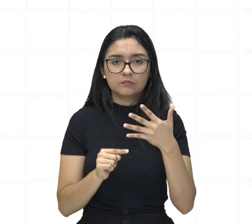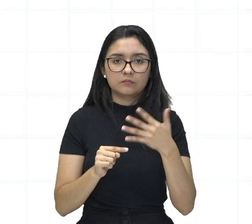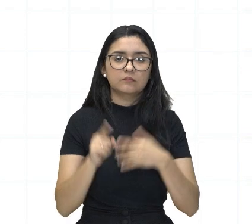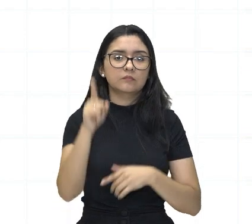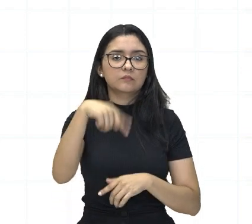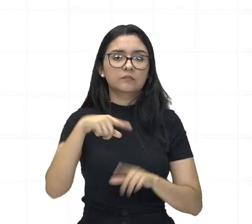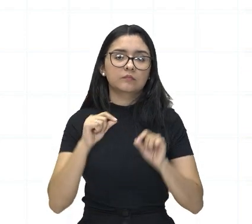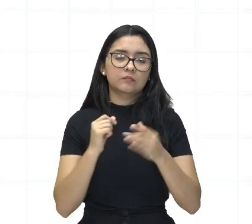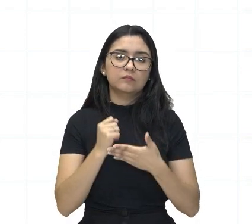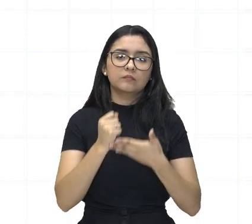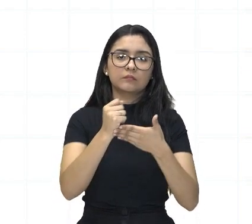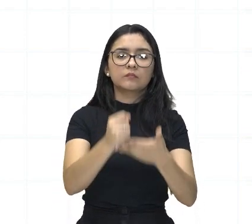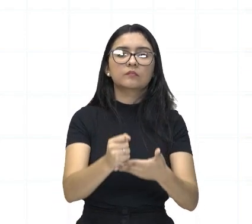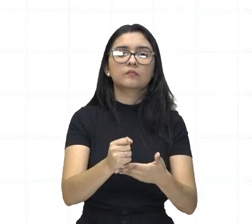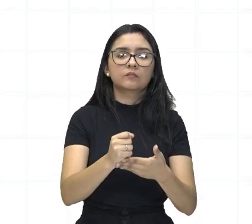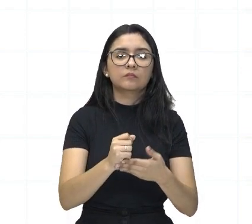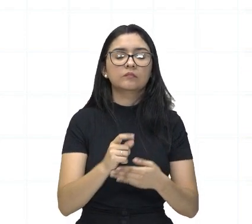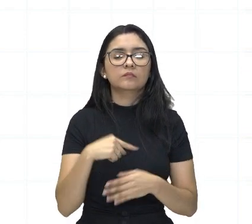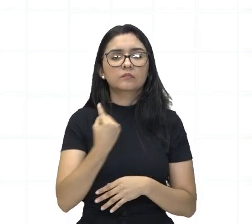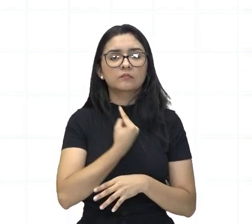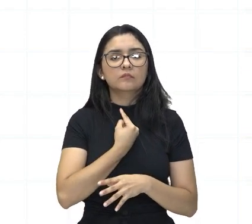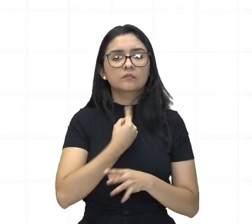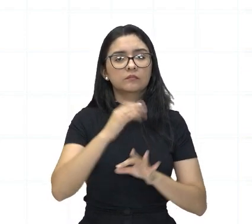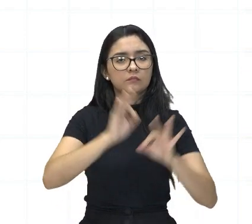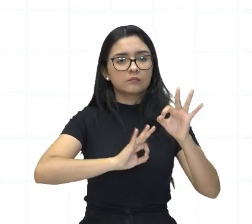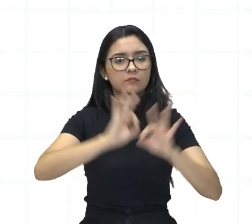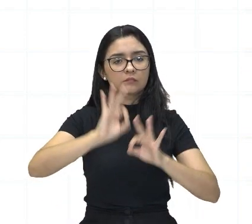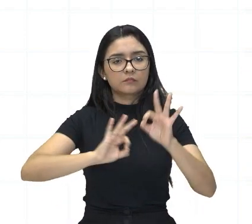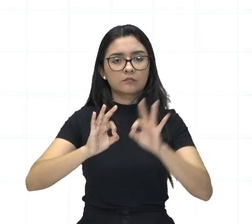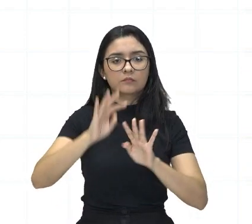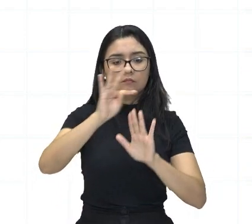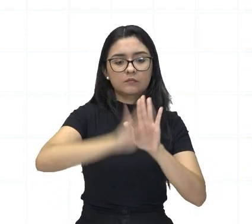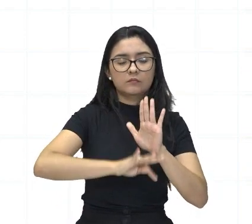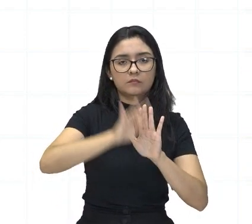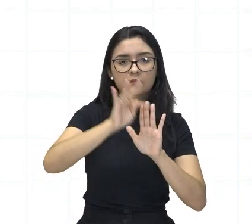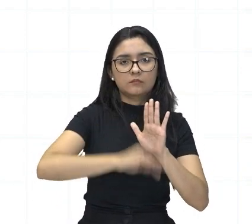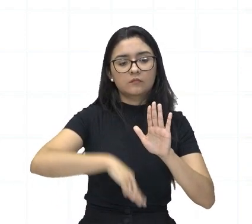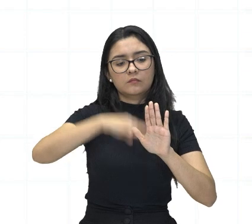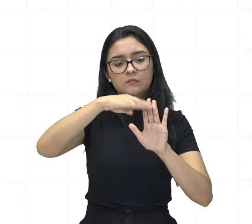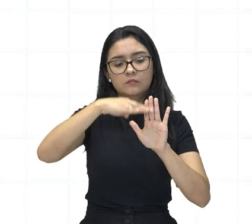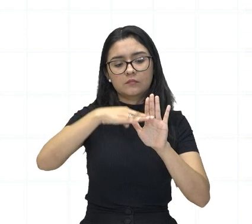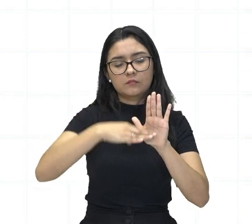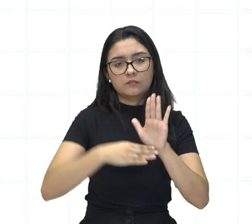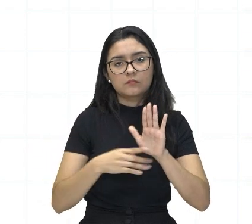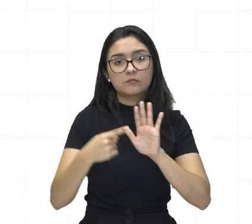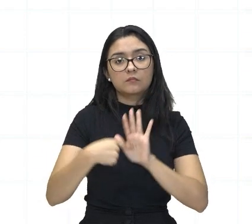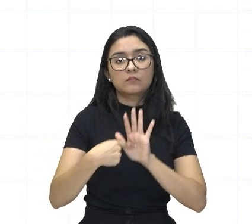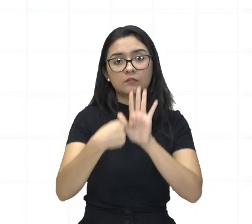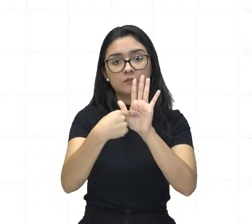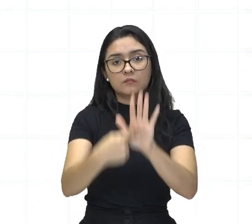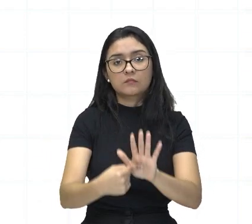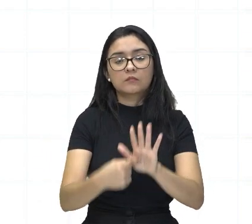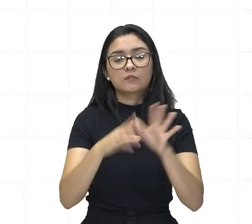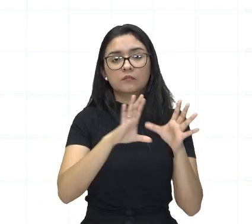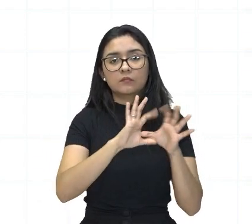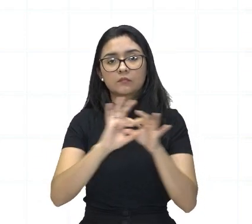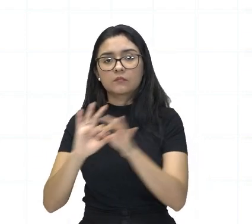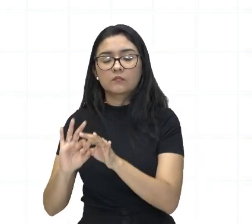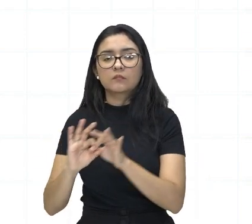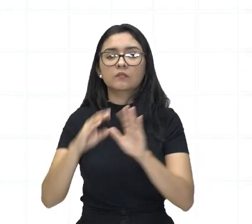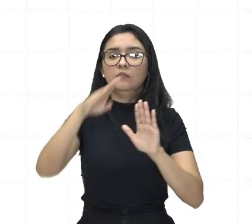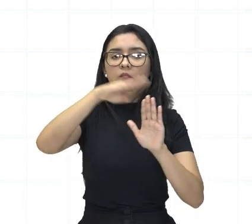irão ajudar na articulação do texto, organizando, apontando sentidos, estabelecendo